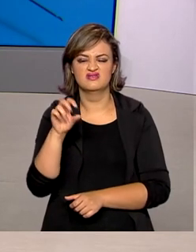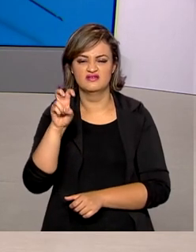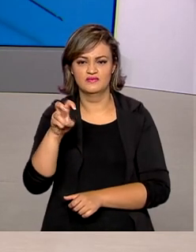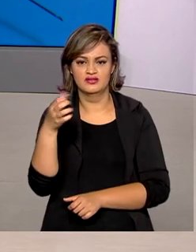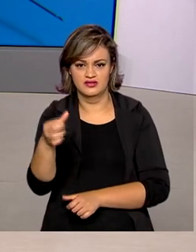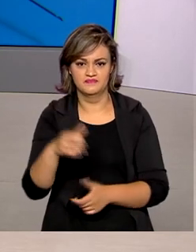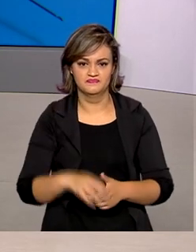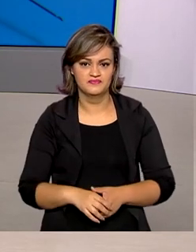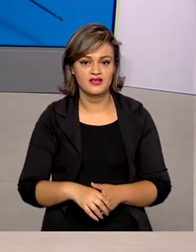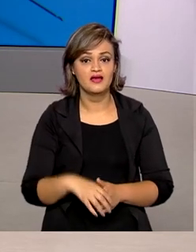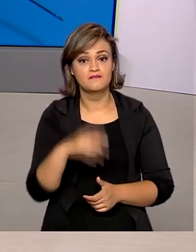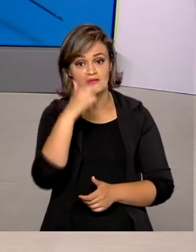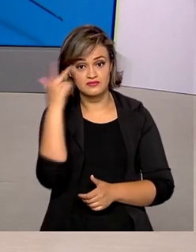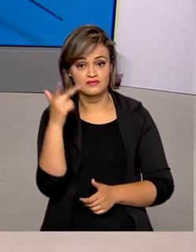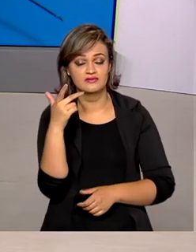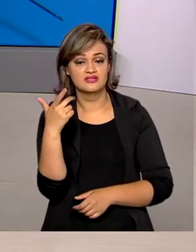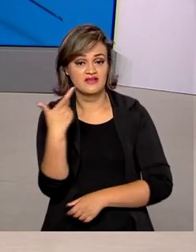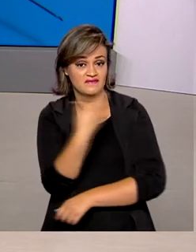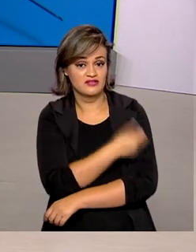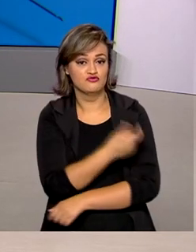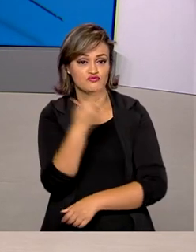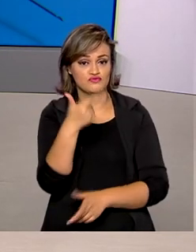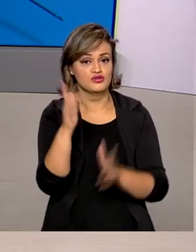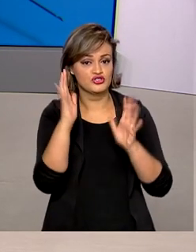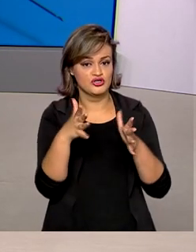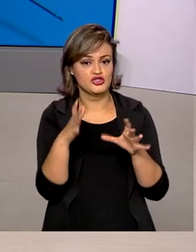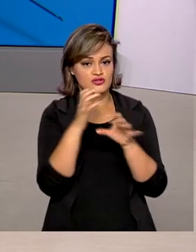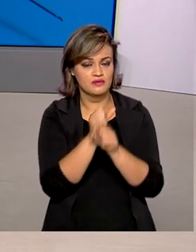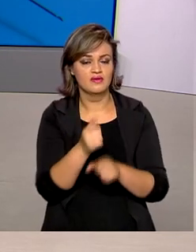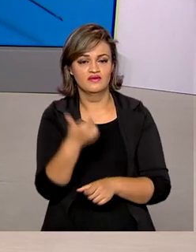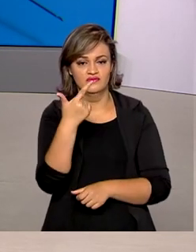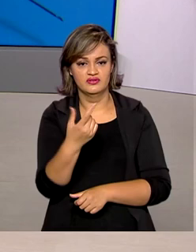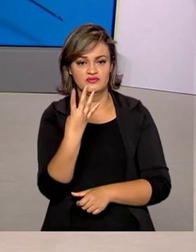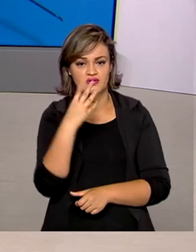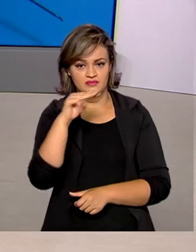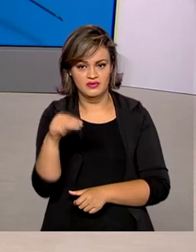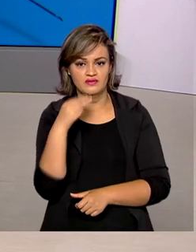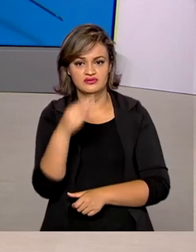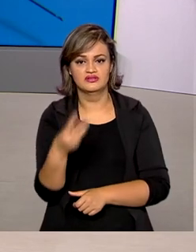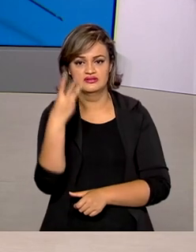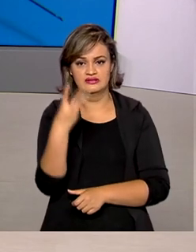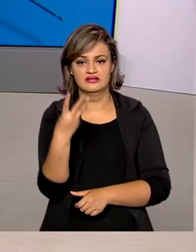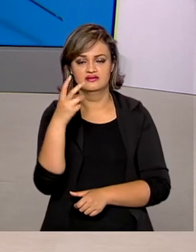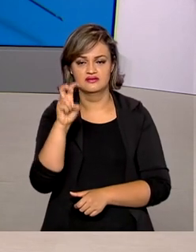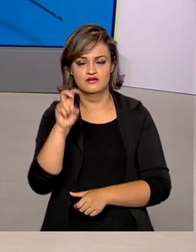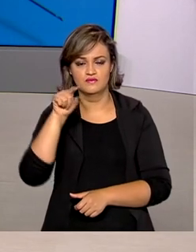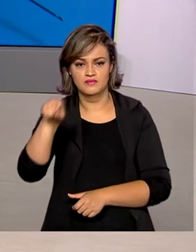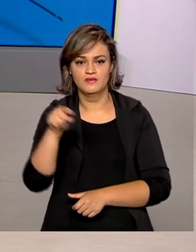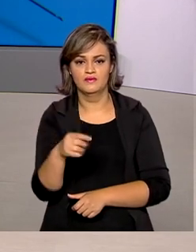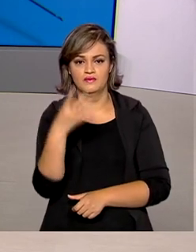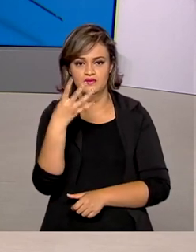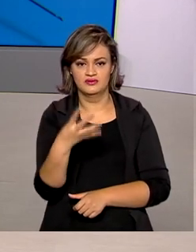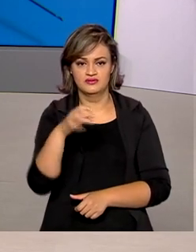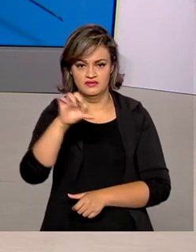60.066.656. E as pessoas vacinadas com as duas doses já são 24.035.499.